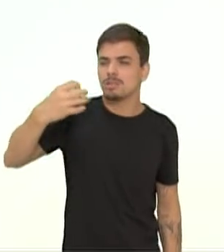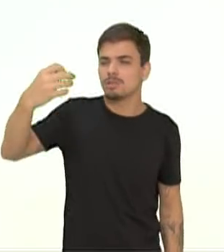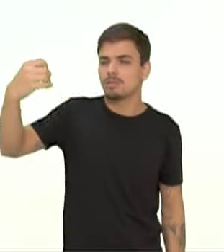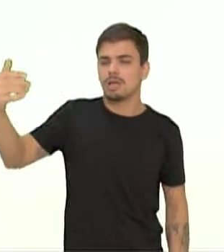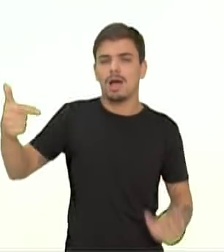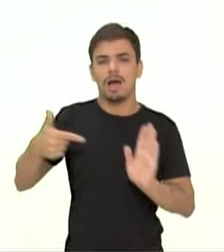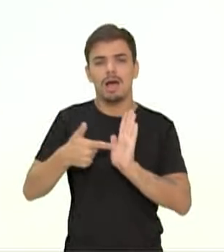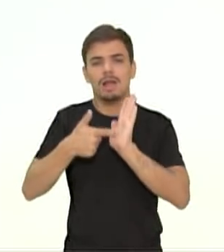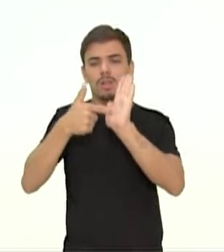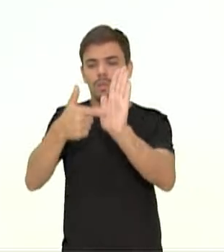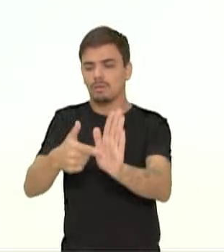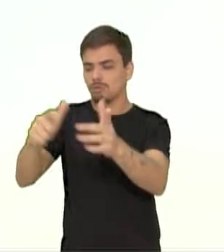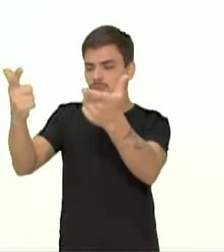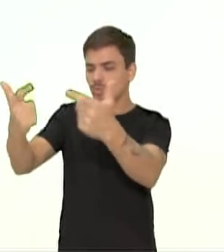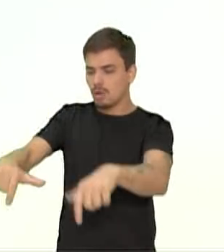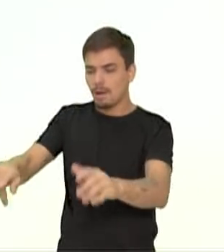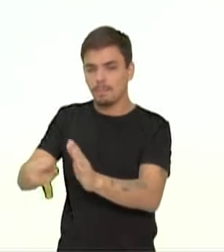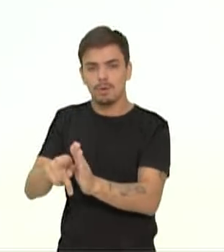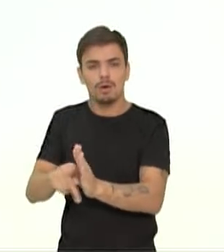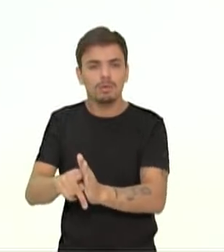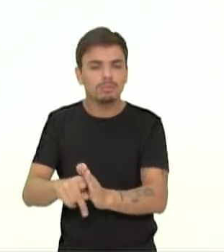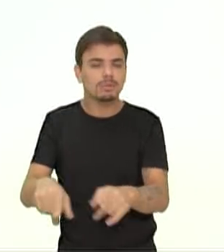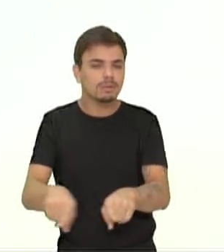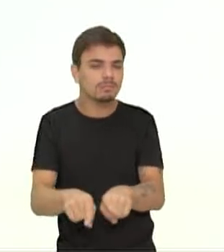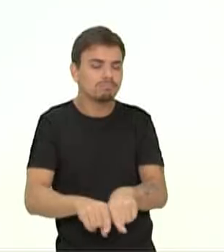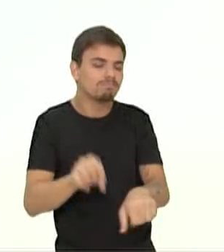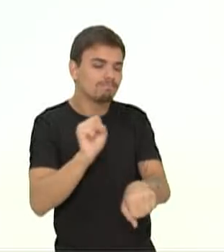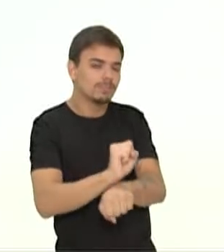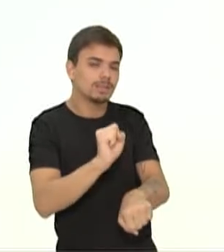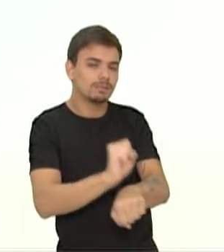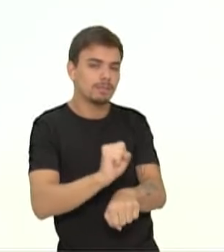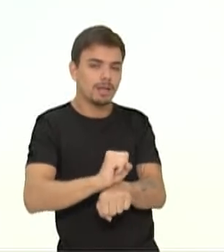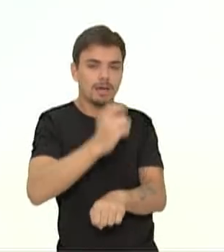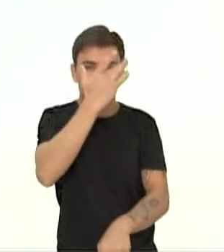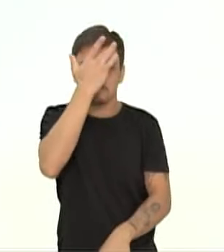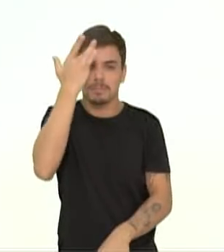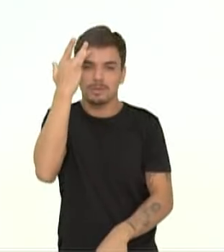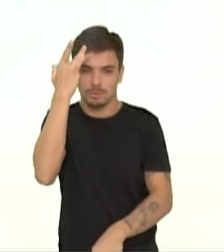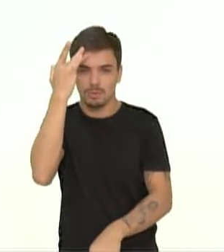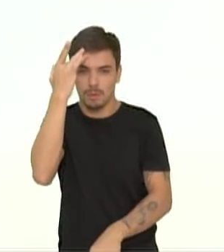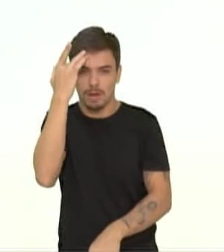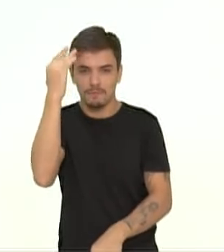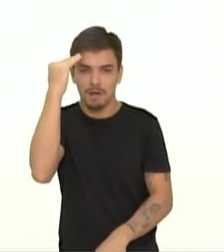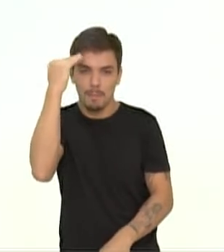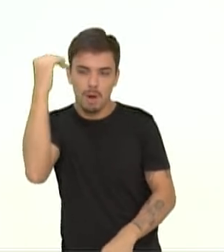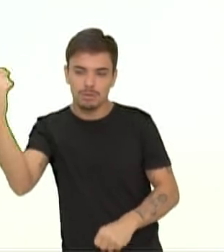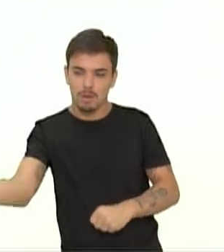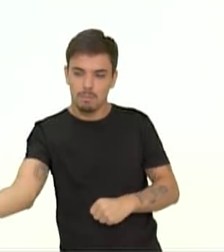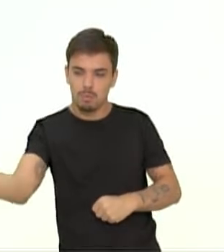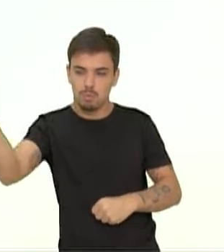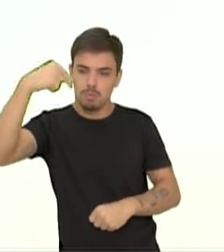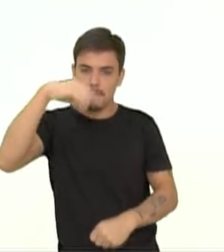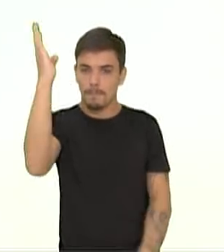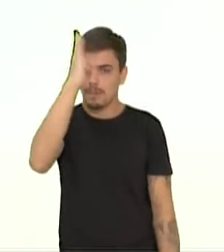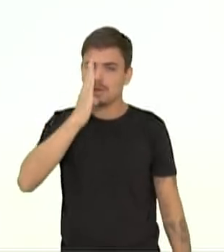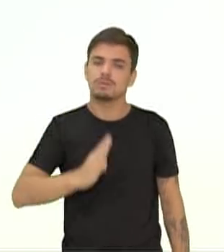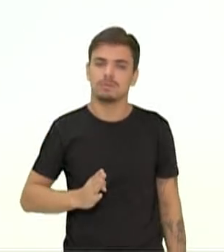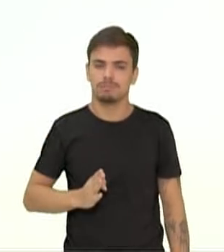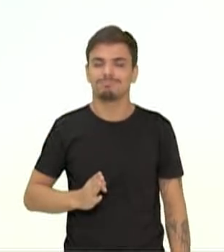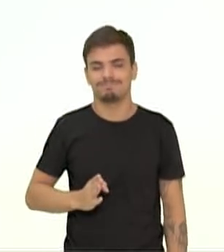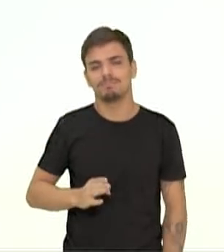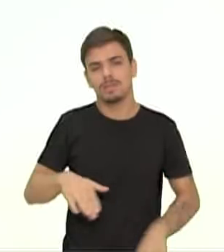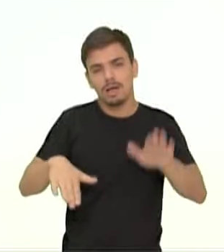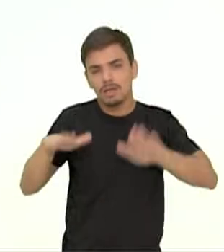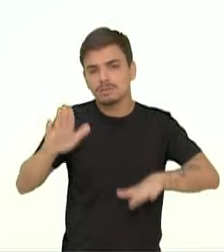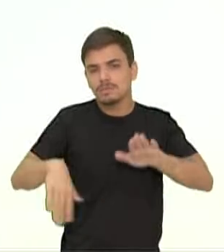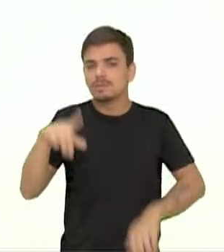da apresentação ou esperar que o ídolo musical viesse ao Brasil? Às vezes é até difícil para você imaginar um